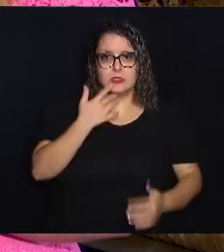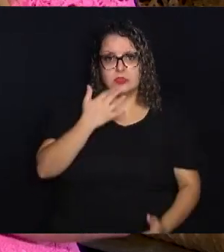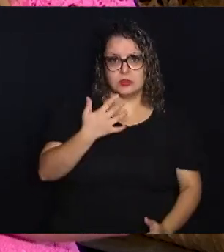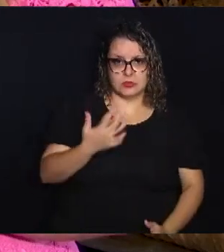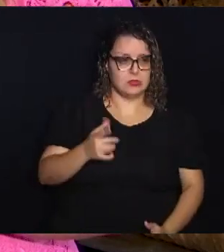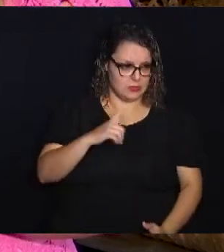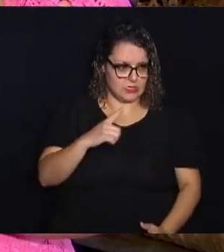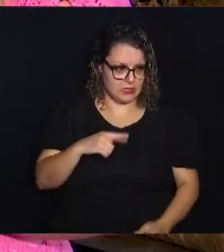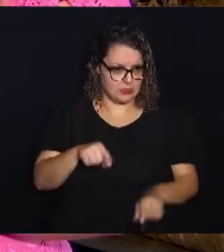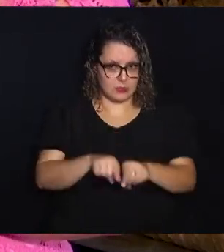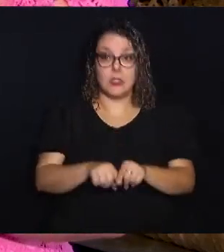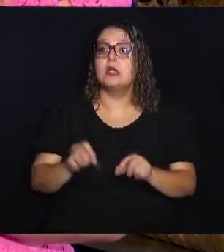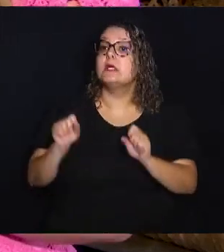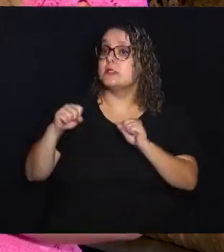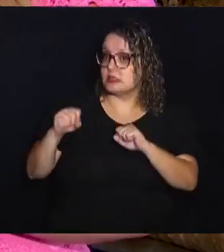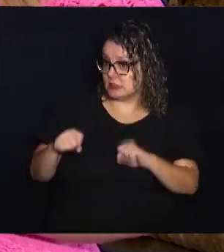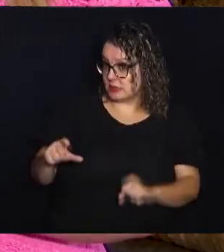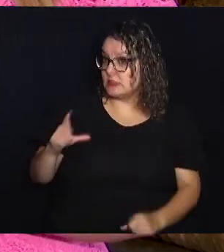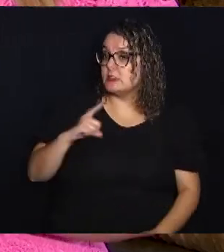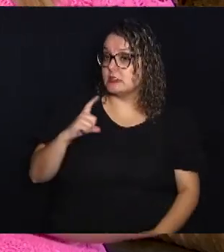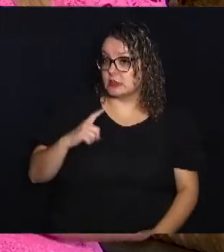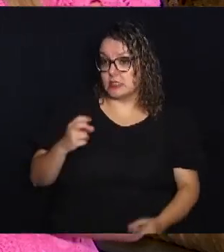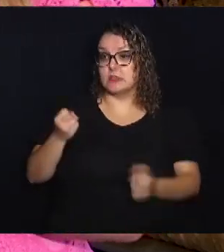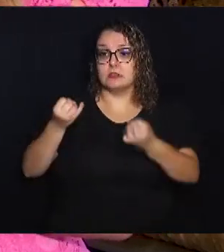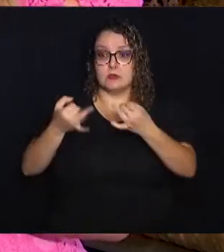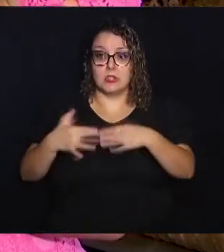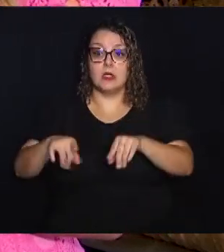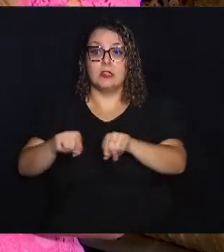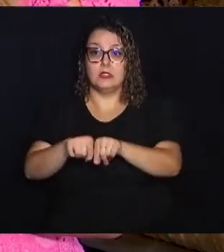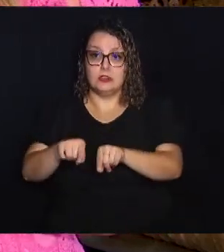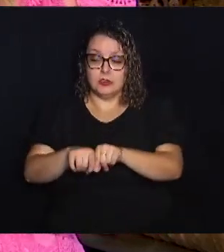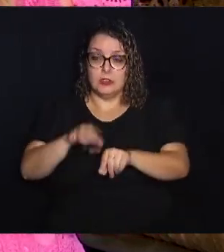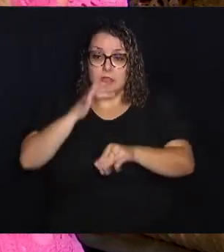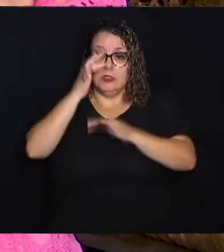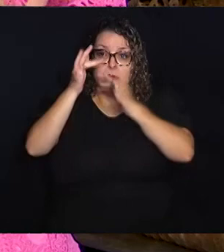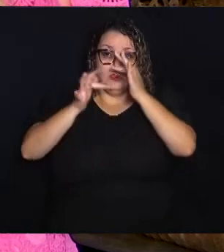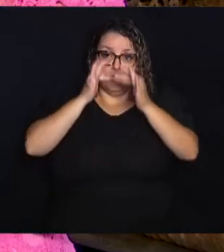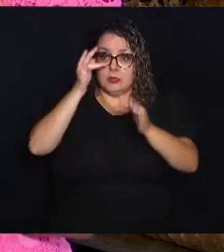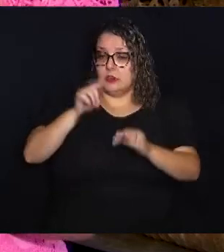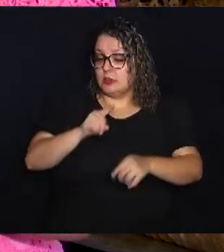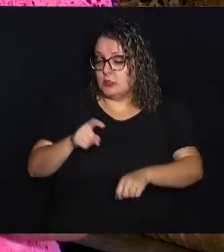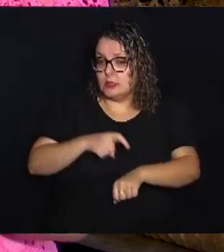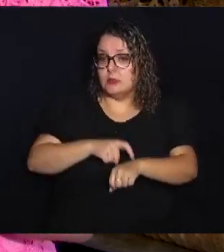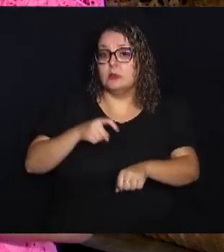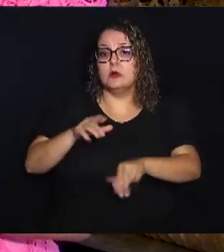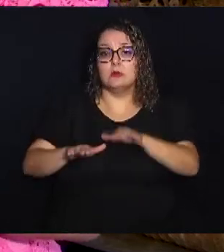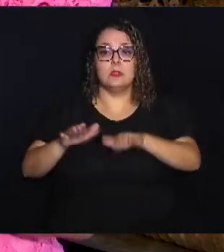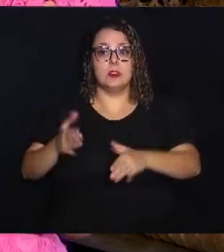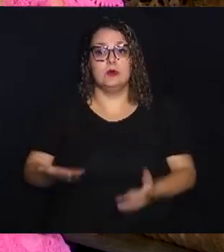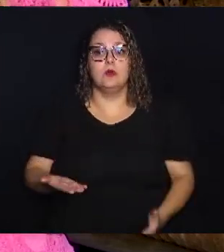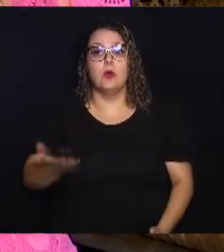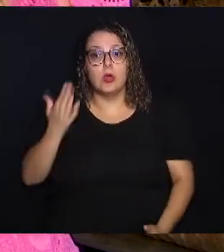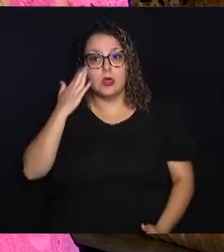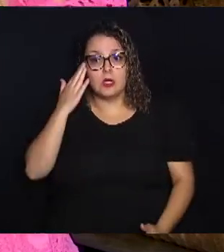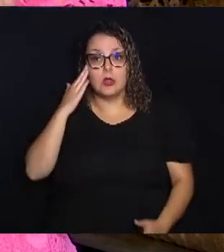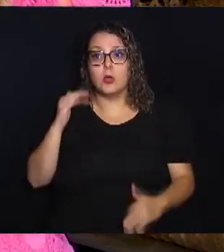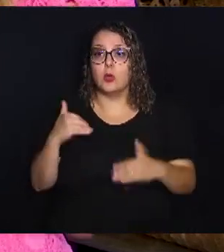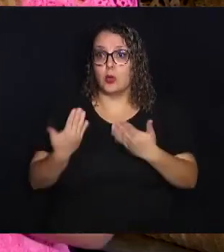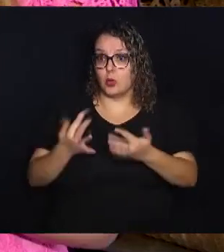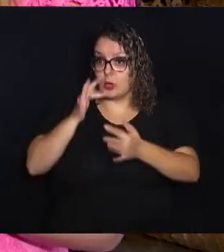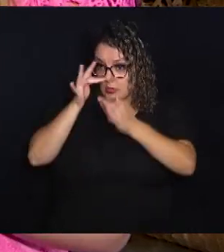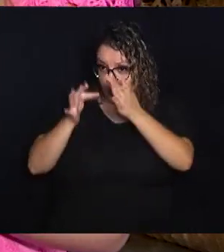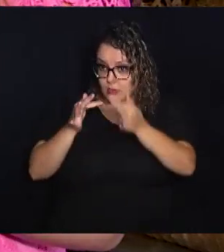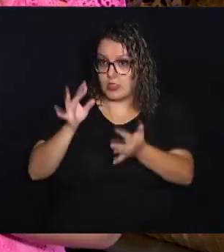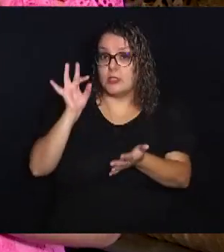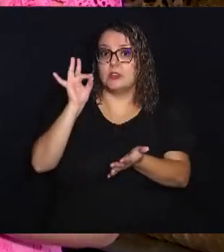de cor. Tem isso também ou não? Tem isso também. Explicar também que existem flores que não estão na época muitas vezes, ou entender qual é a